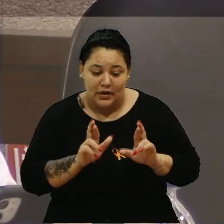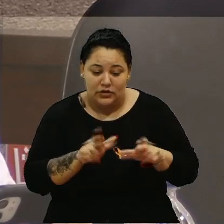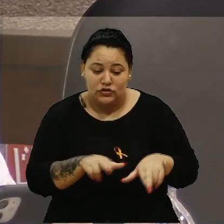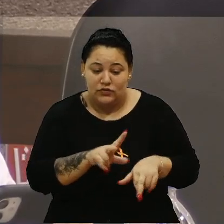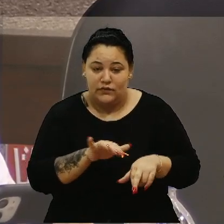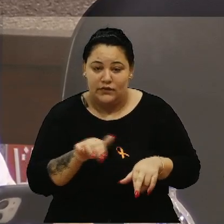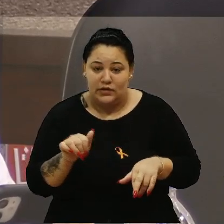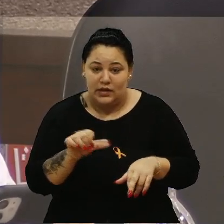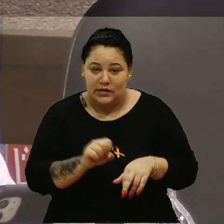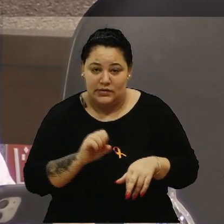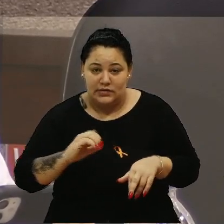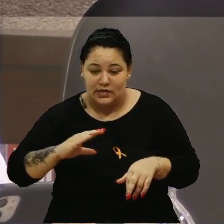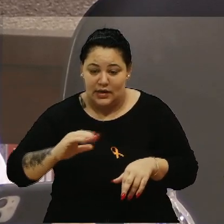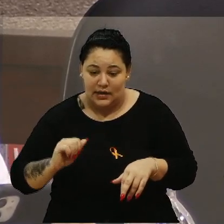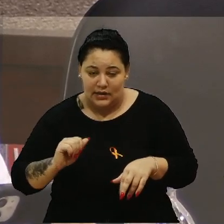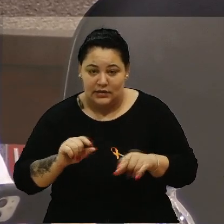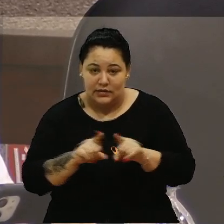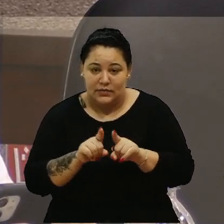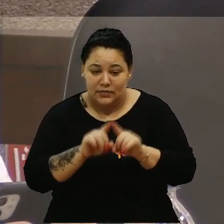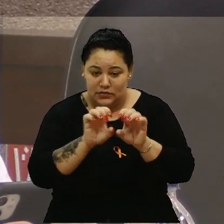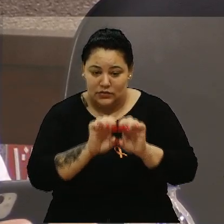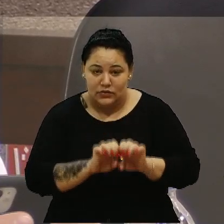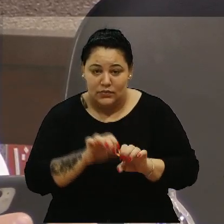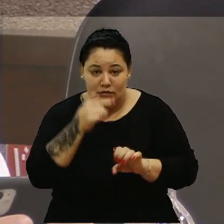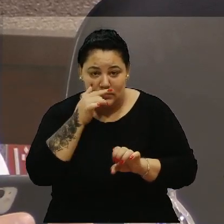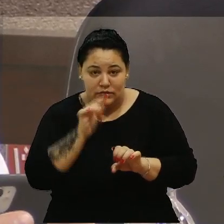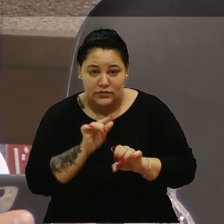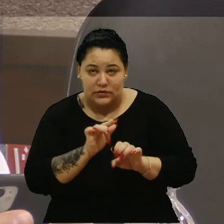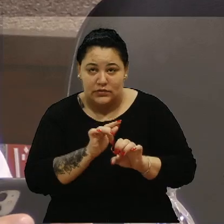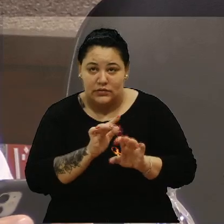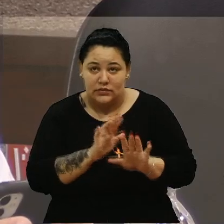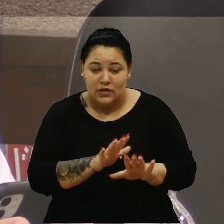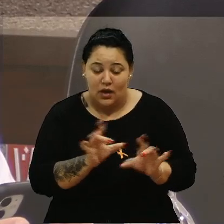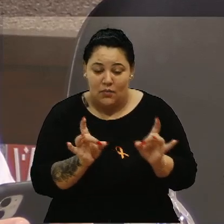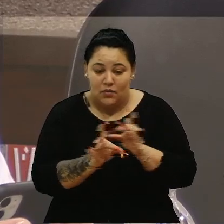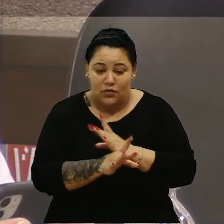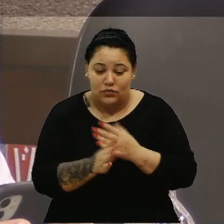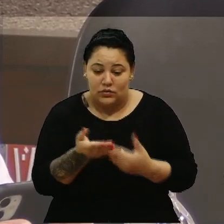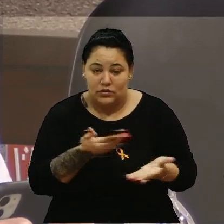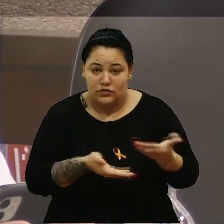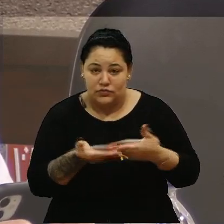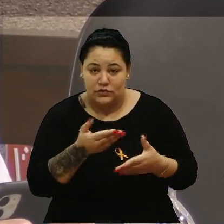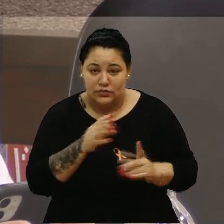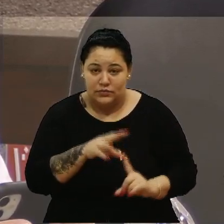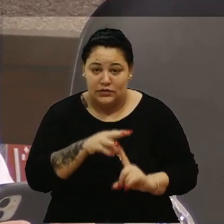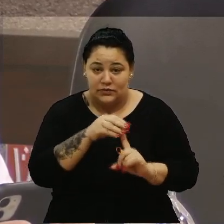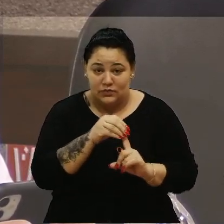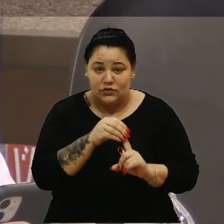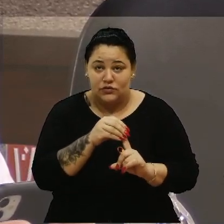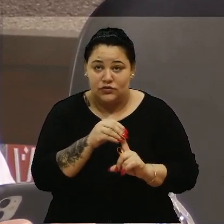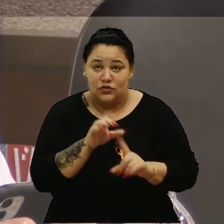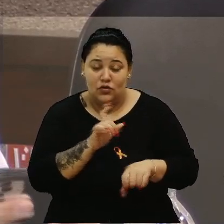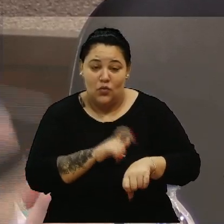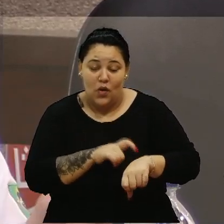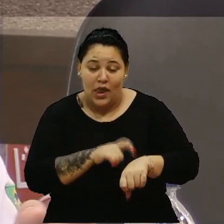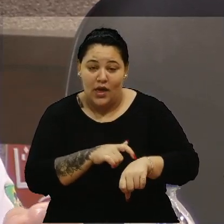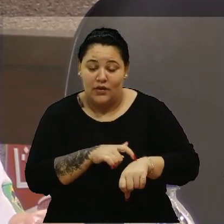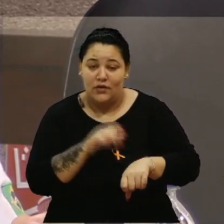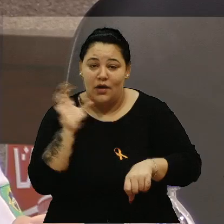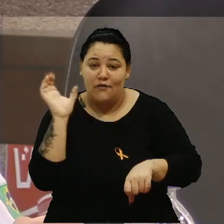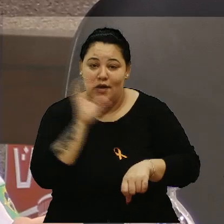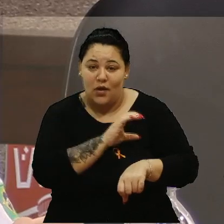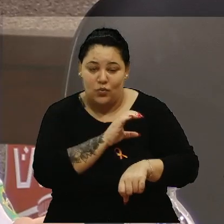Seca, uma filial, assim, para se manter por ali com esse pronto atendimento, principalmente na temporada de verão, né? Muito